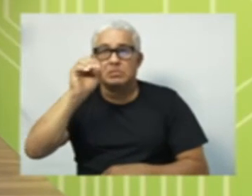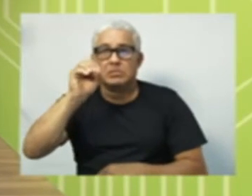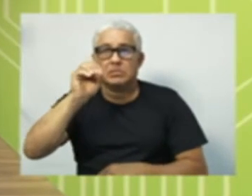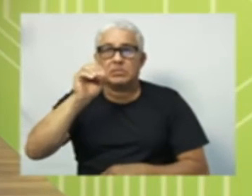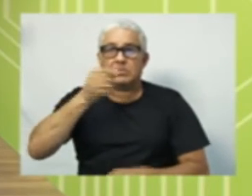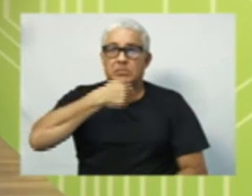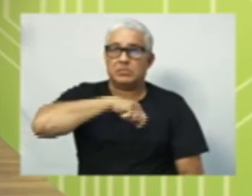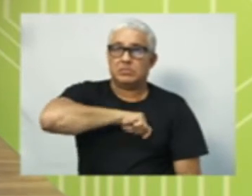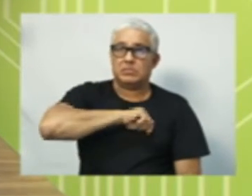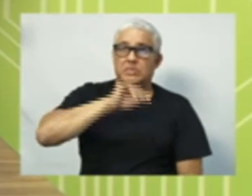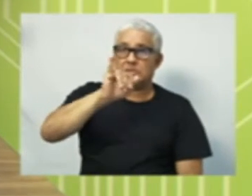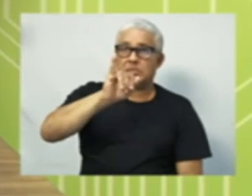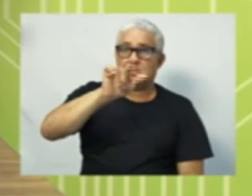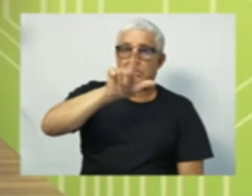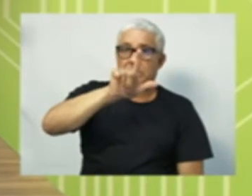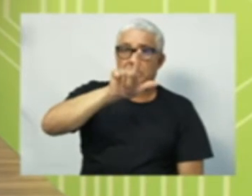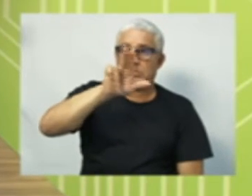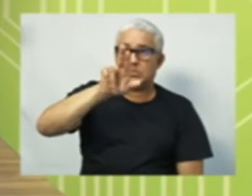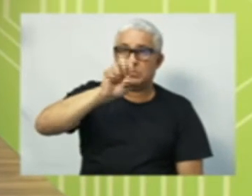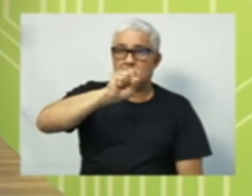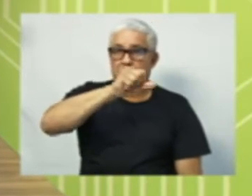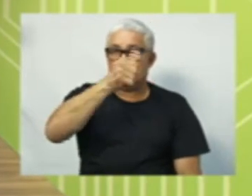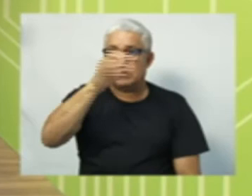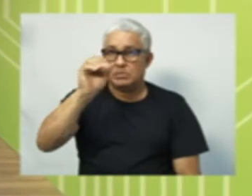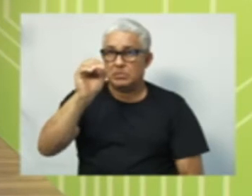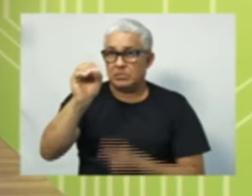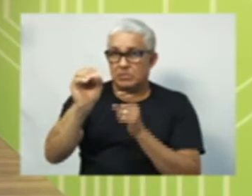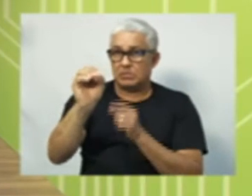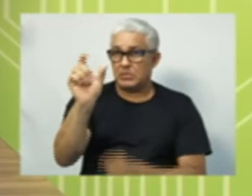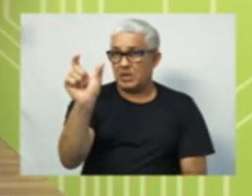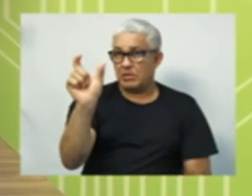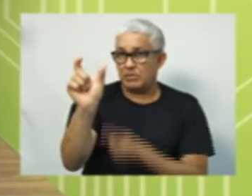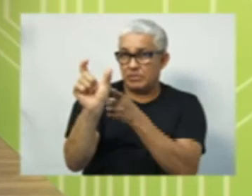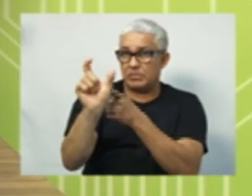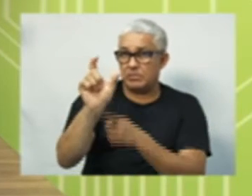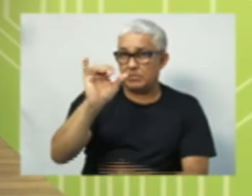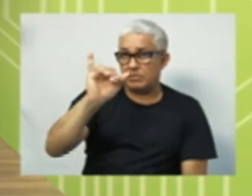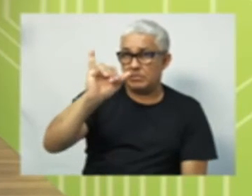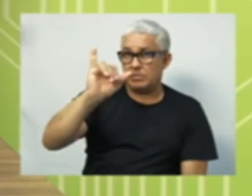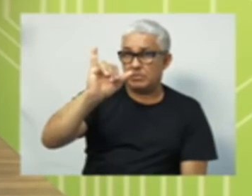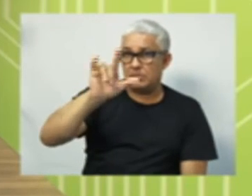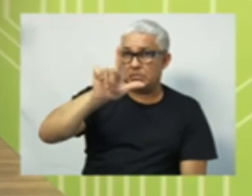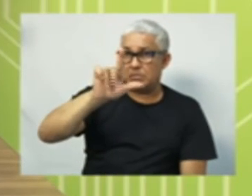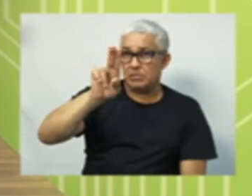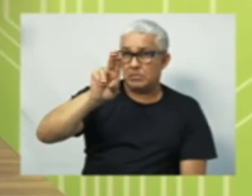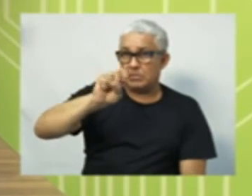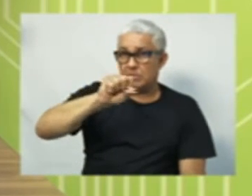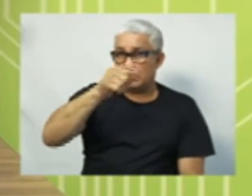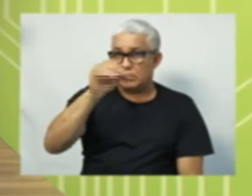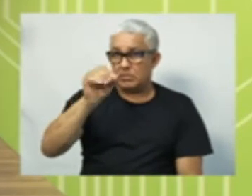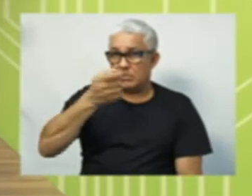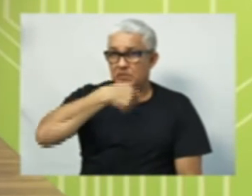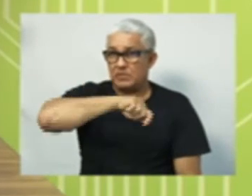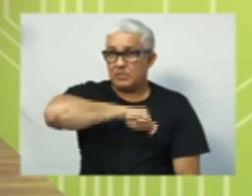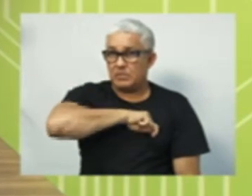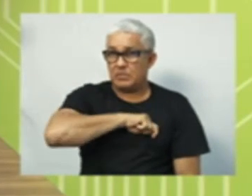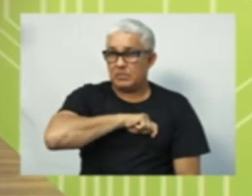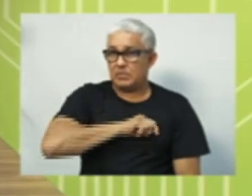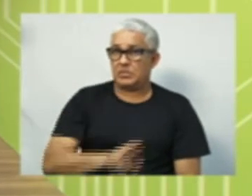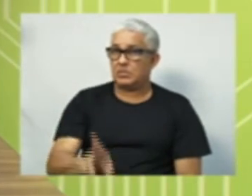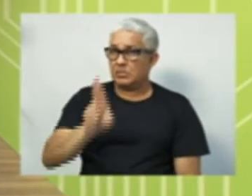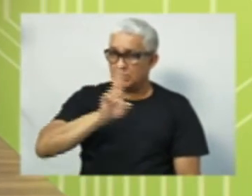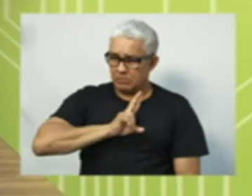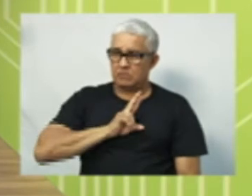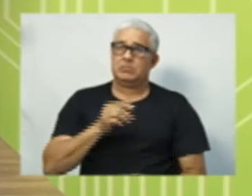ilusão, ilusão fiscal. Ok? Anotaram aí? O que é ilusão fiscal? Mande aqui, ó. Mande aqui as respostas aqui no